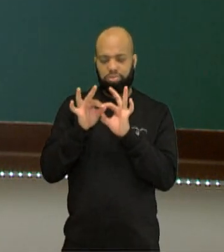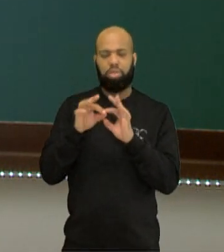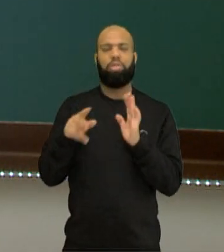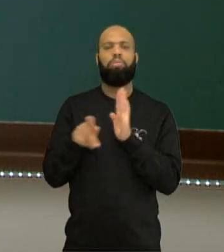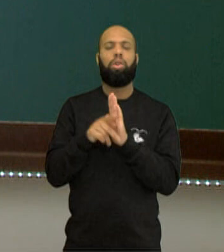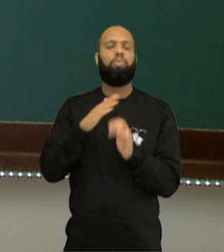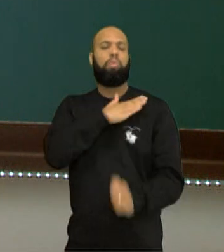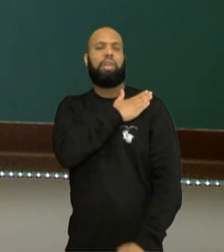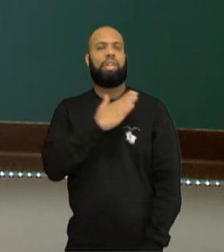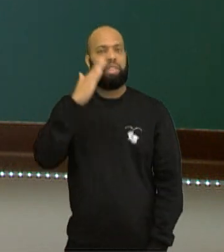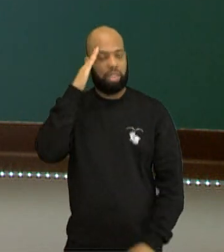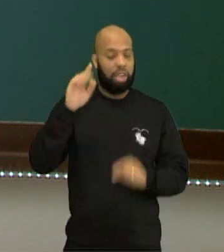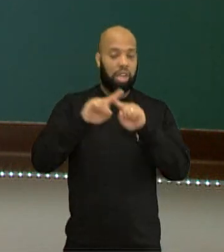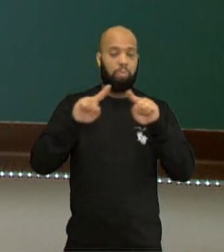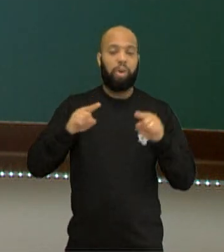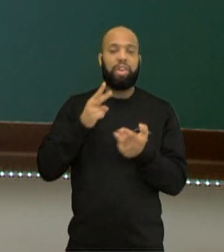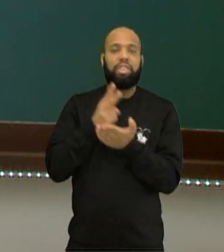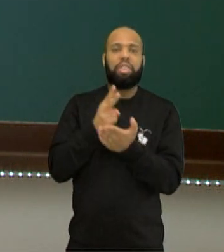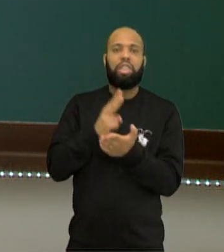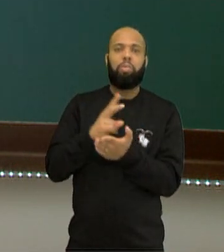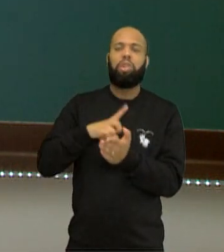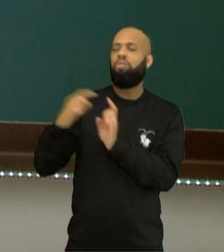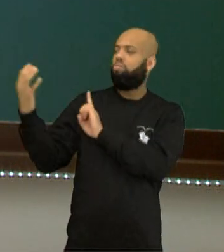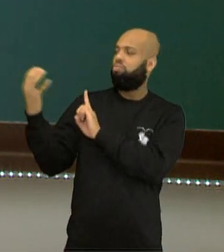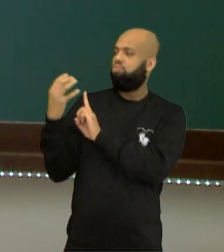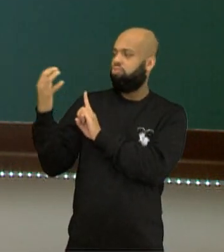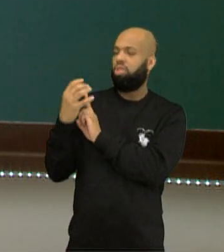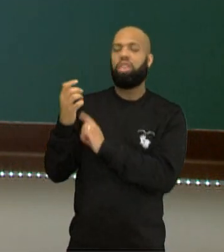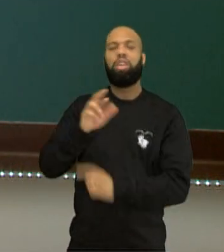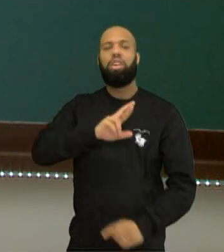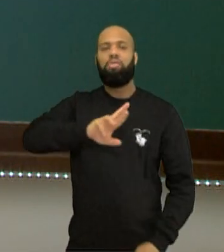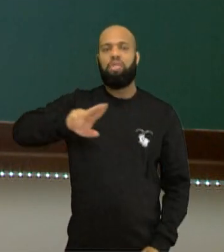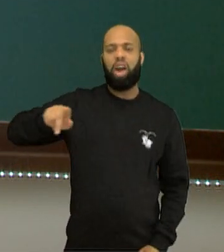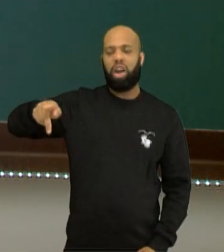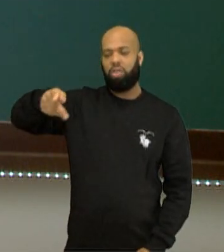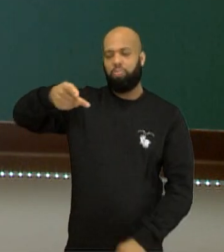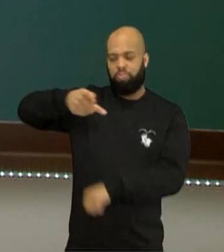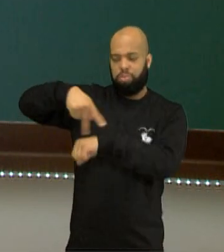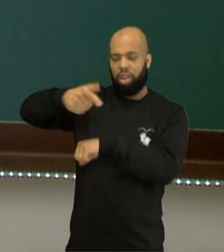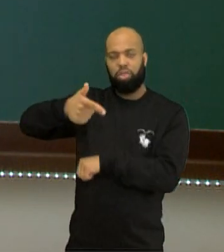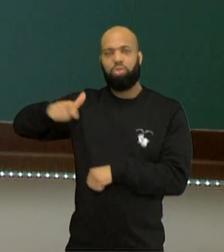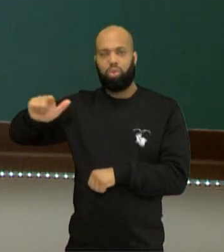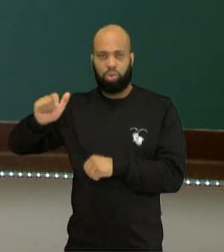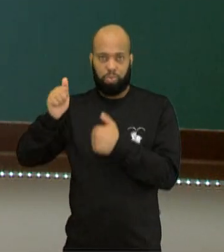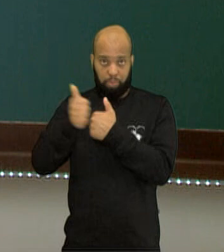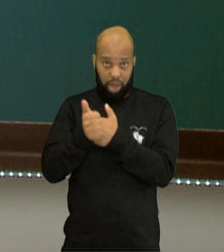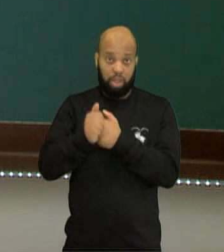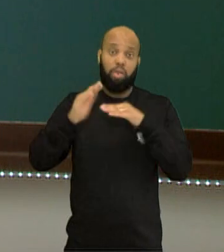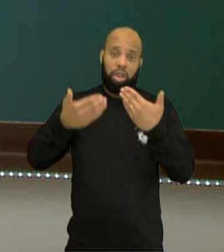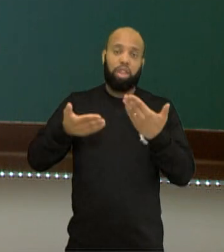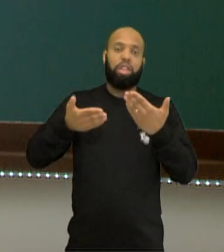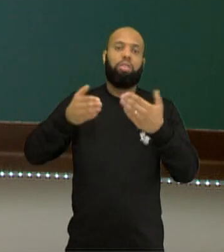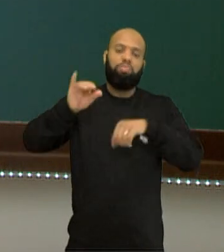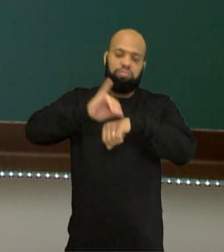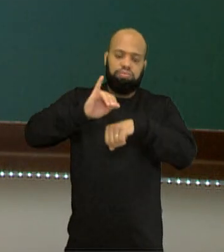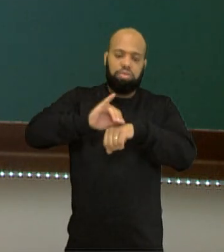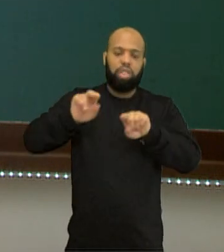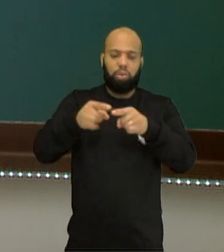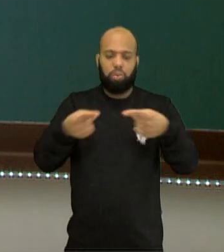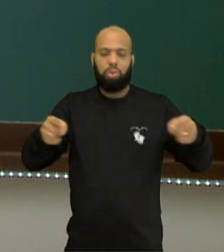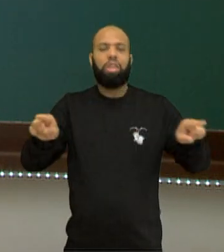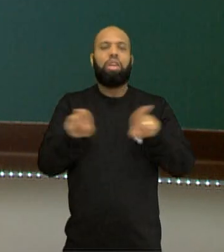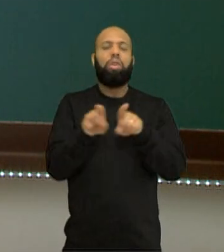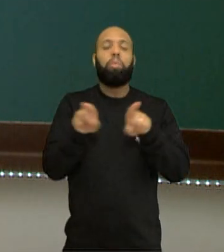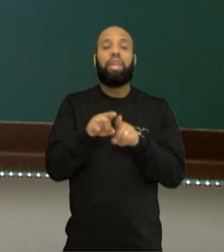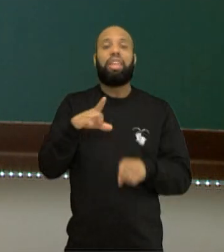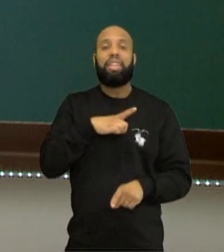que sempre teve influências de várias pessoas em volta. E essas influências fizeram com que seus instrumentos também eles tivessem um novo caráter, ou